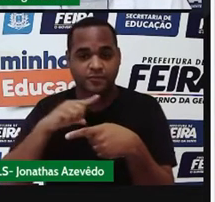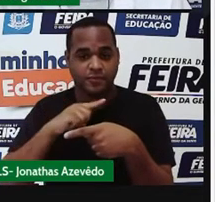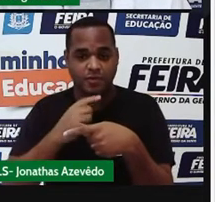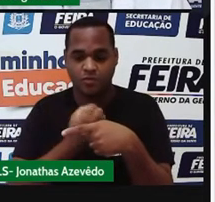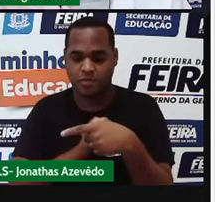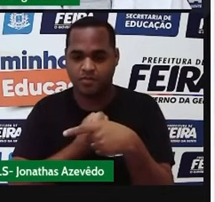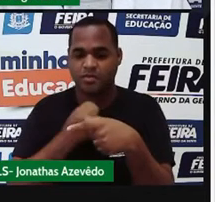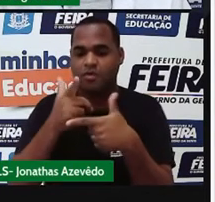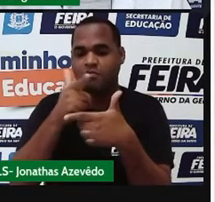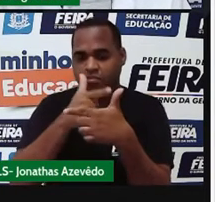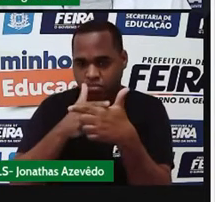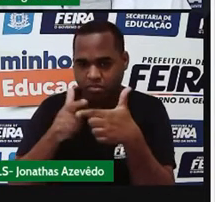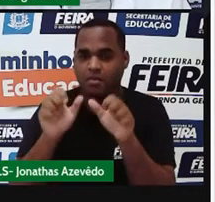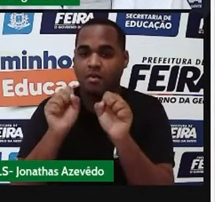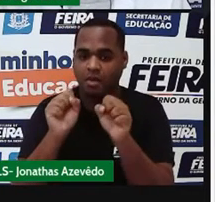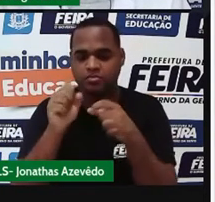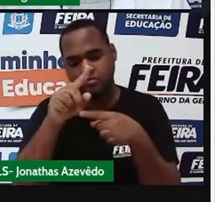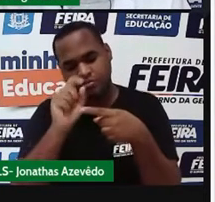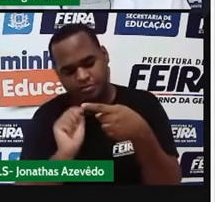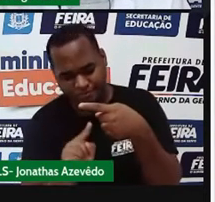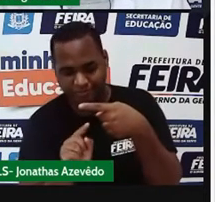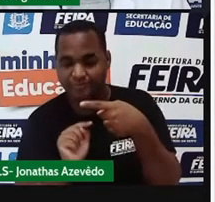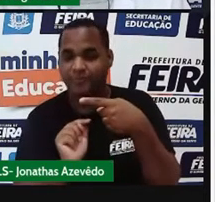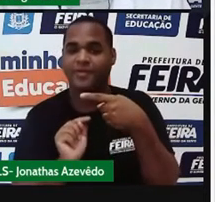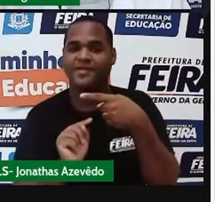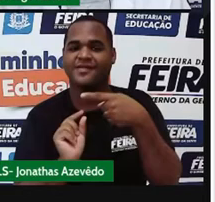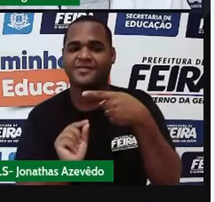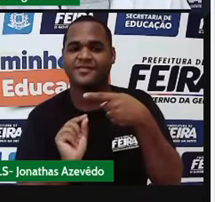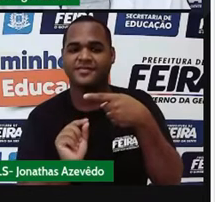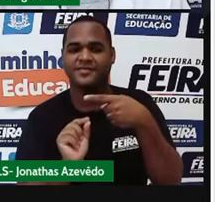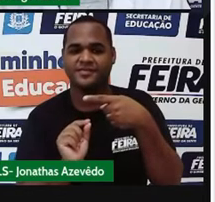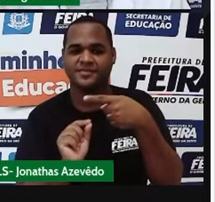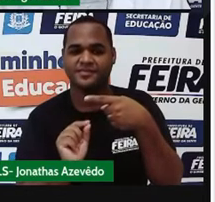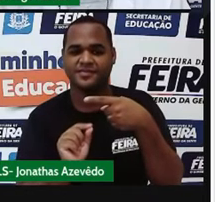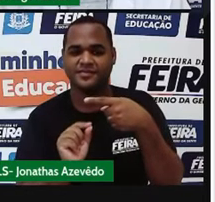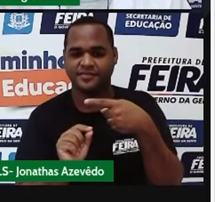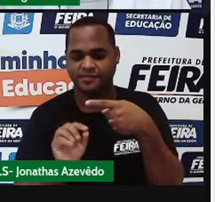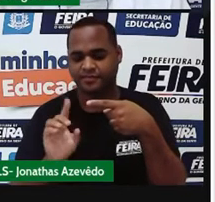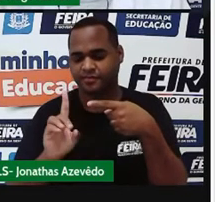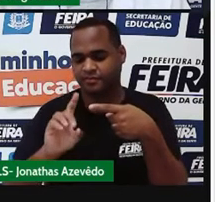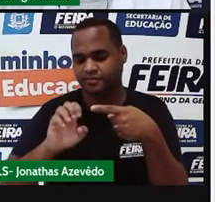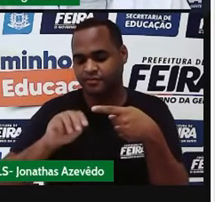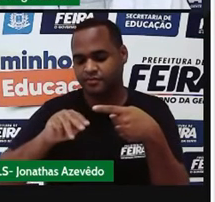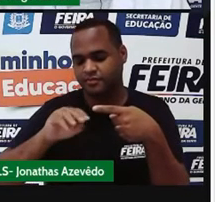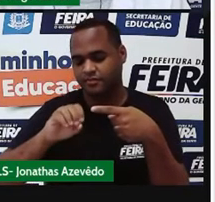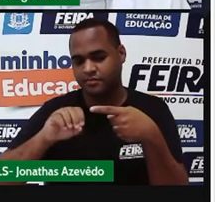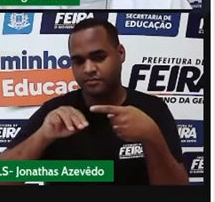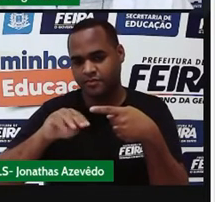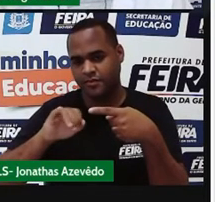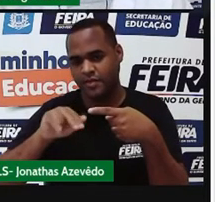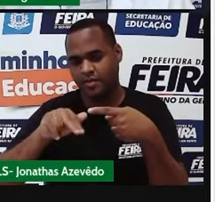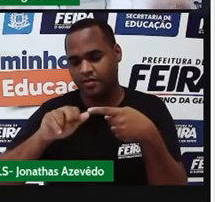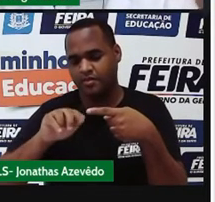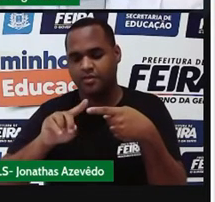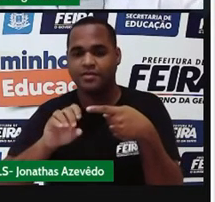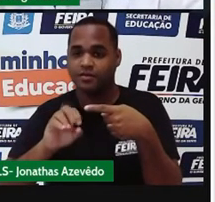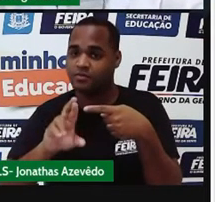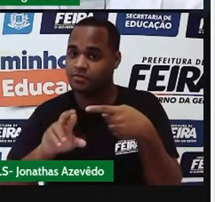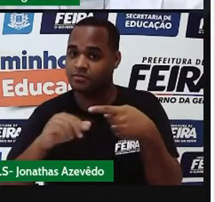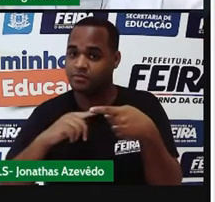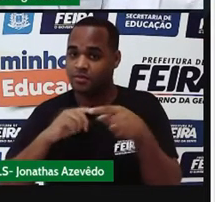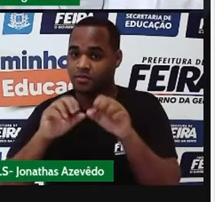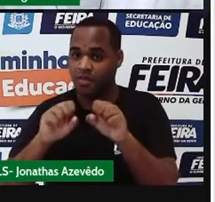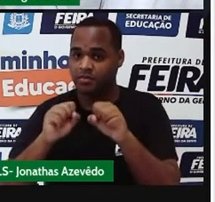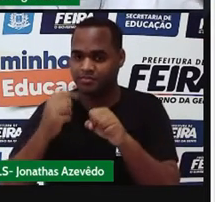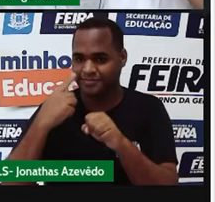número de baixo né o número que está embaixo do tracinho aqui ó que são chamados de denominador então